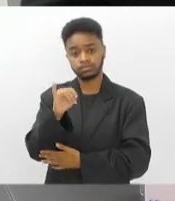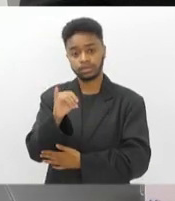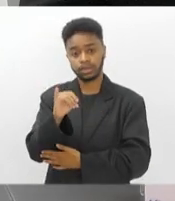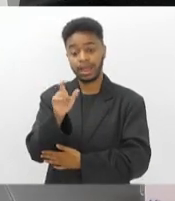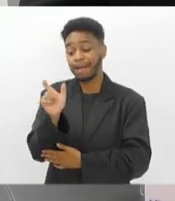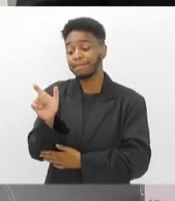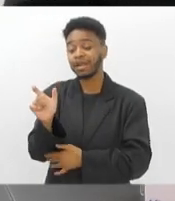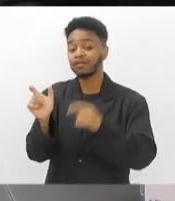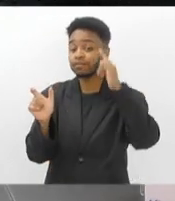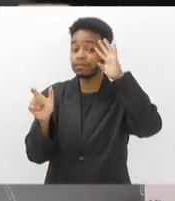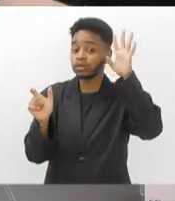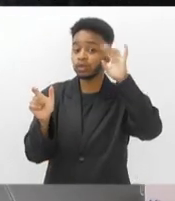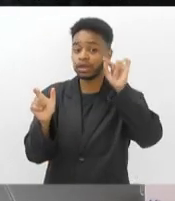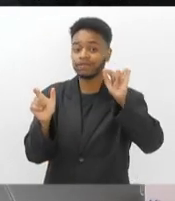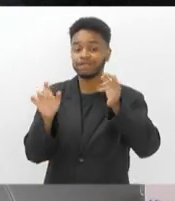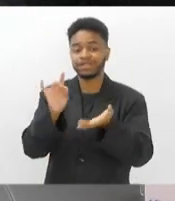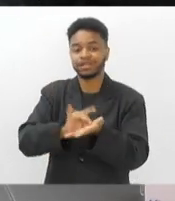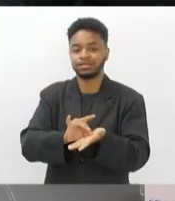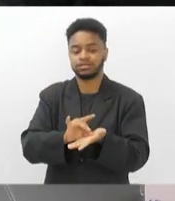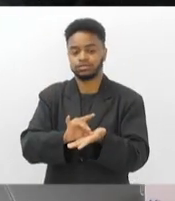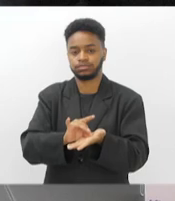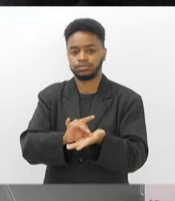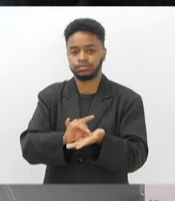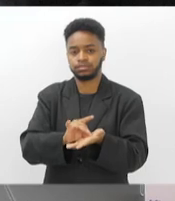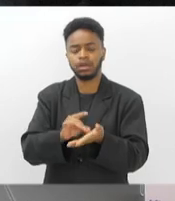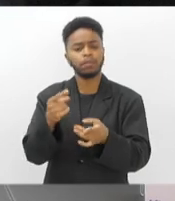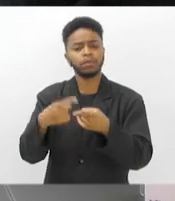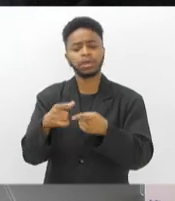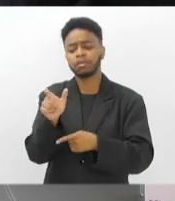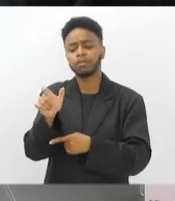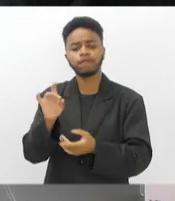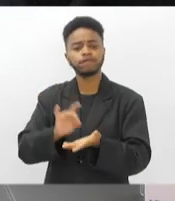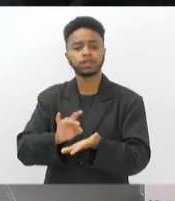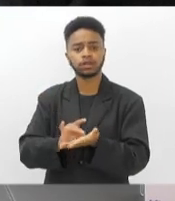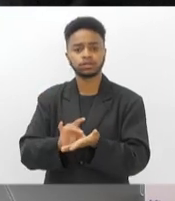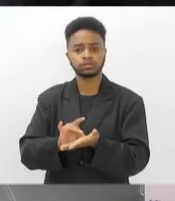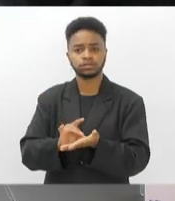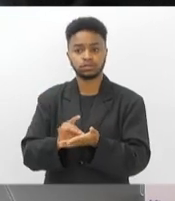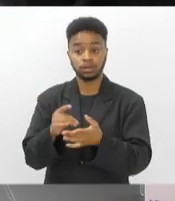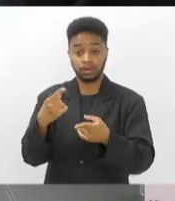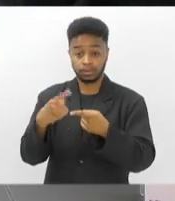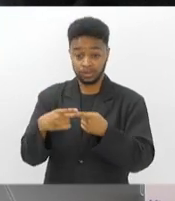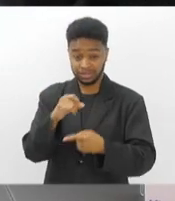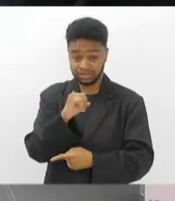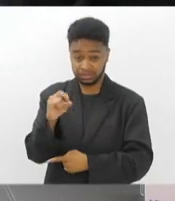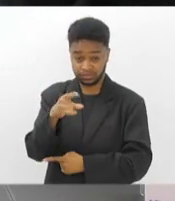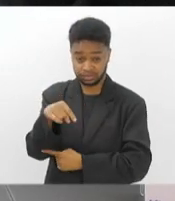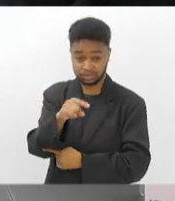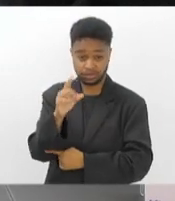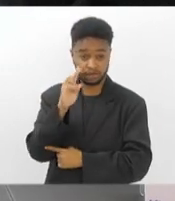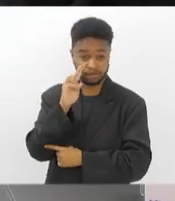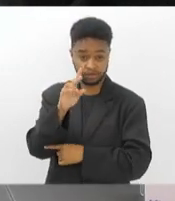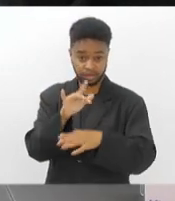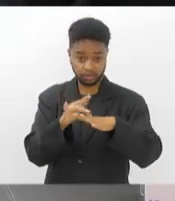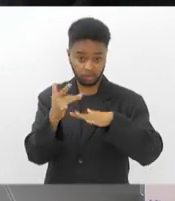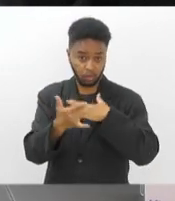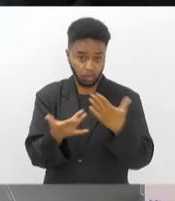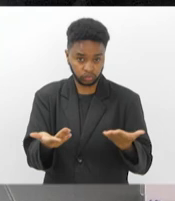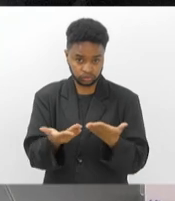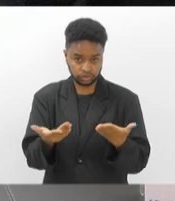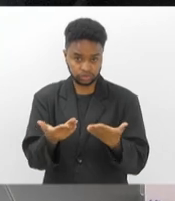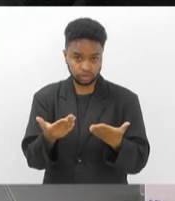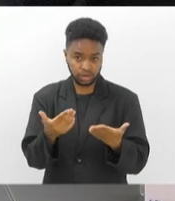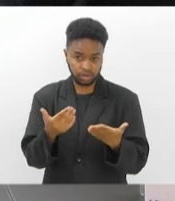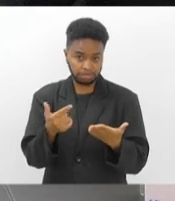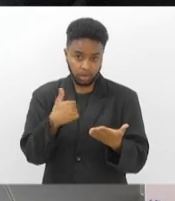deputados é a verdade por que a verdade porque se você entrar nas mídias sociais hoje não sou eu não mídias